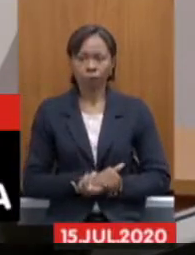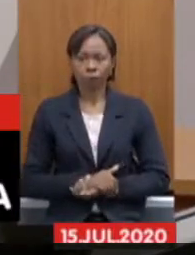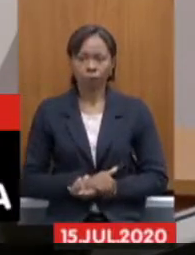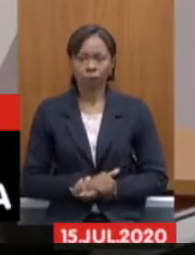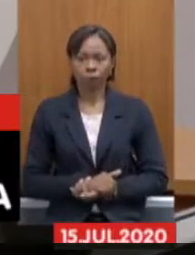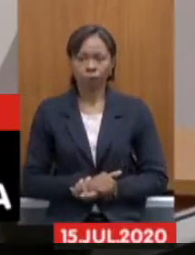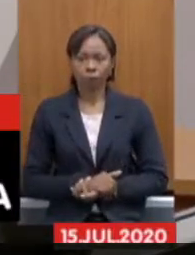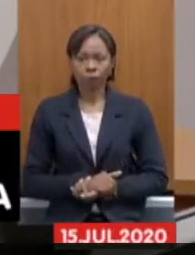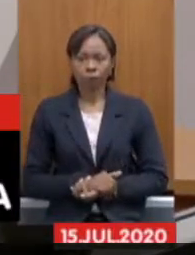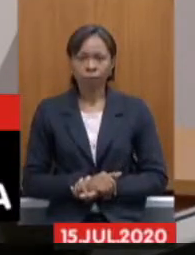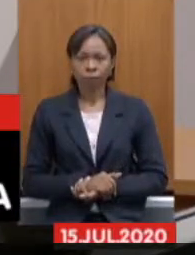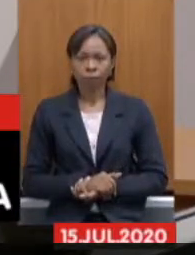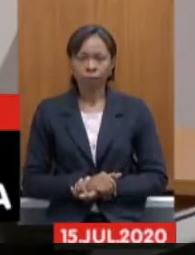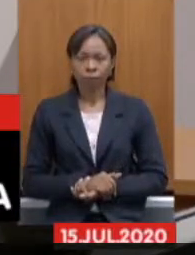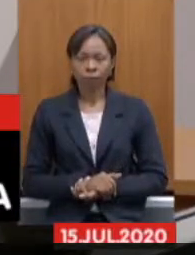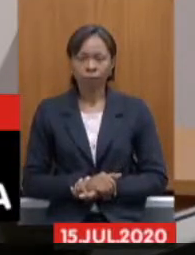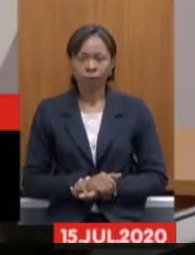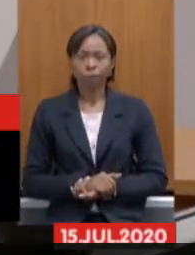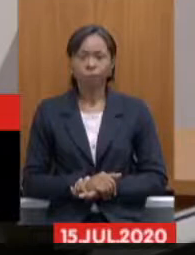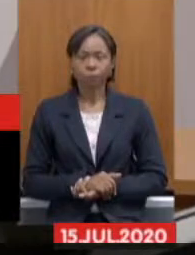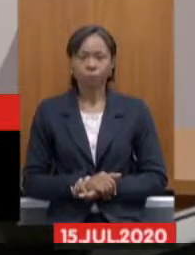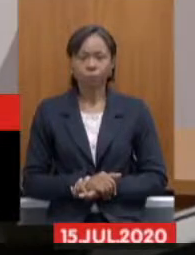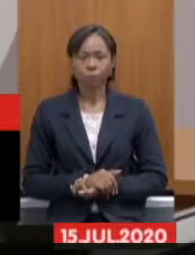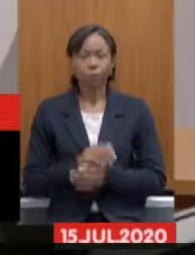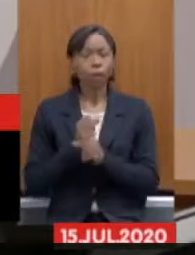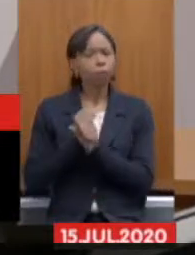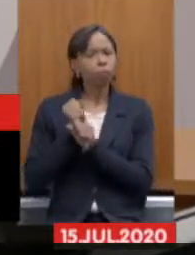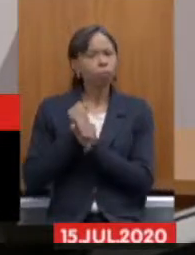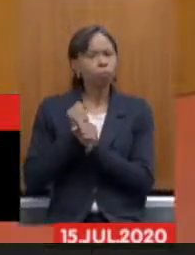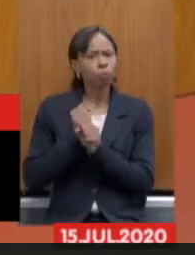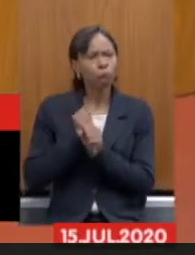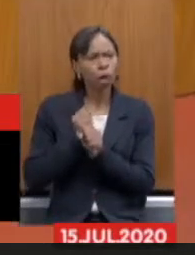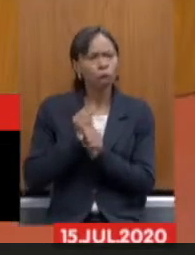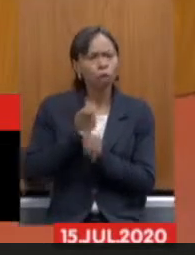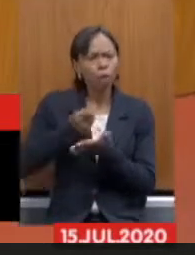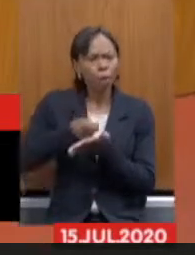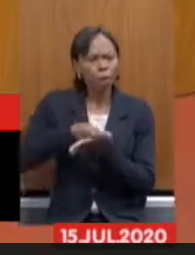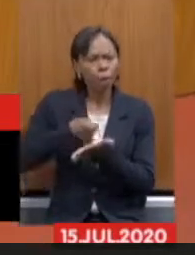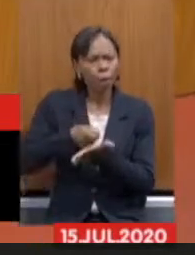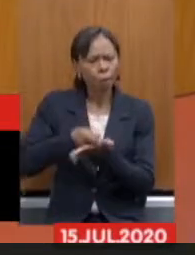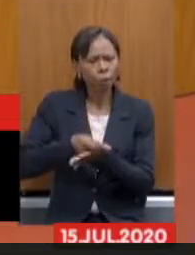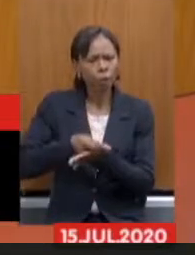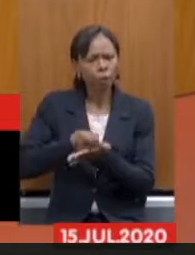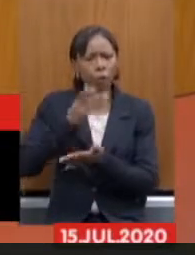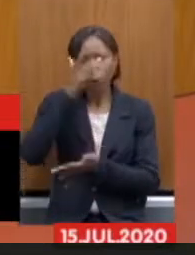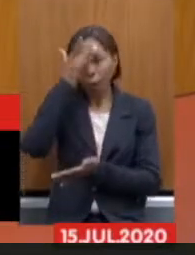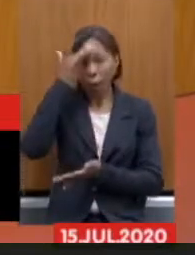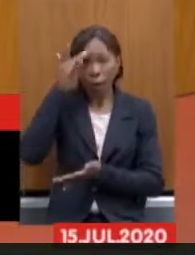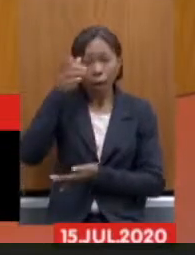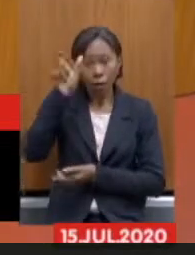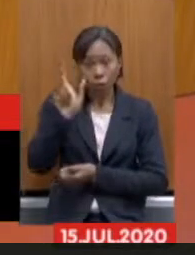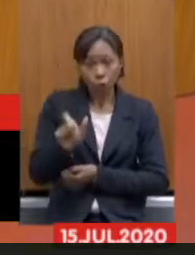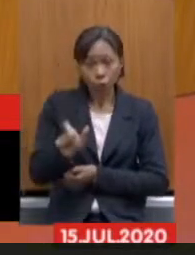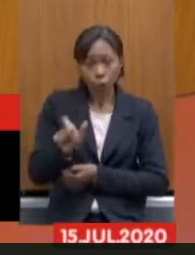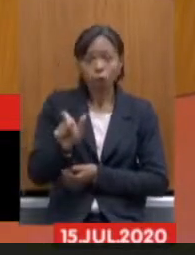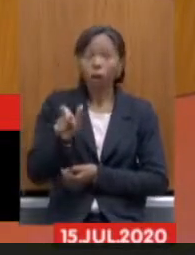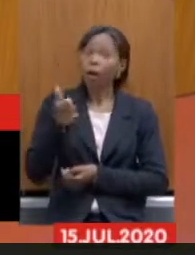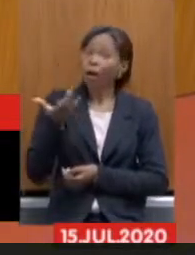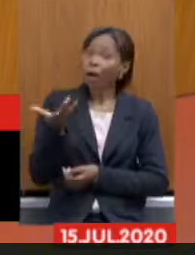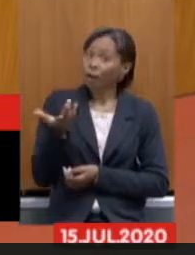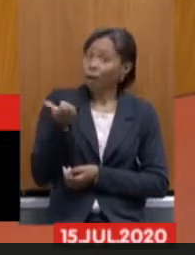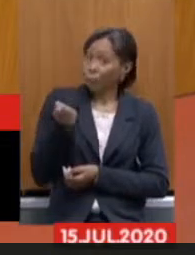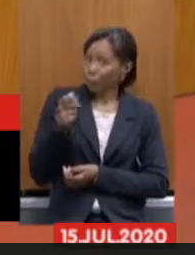e aí o tempo de contribuição de inativos a gente também achamos que devemos